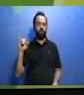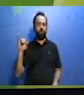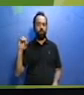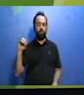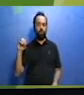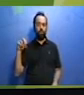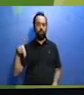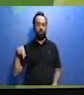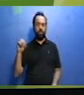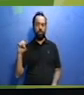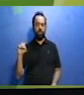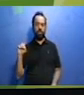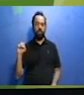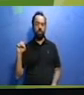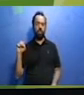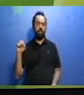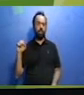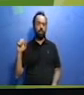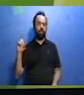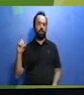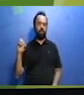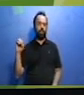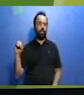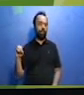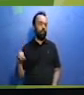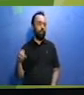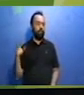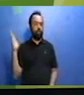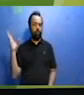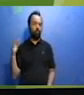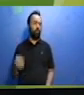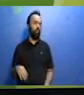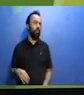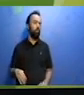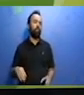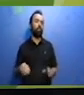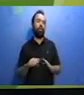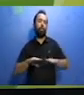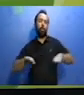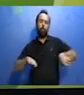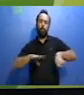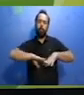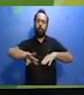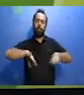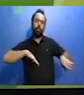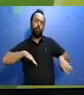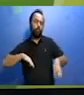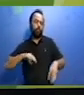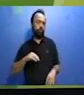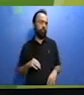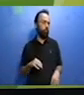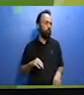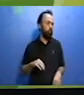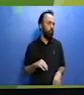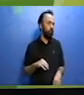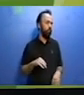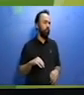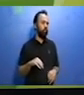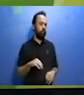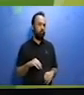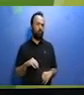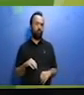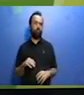destilação. Nesse processo, o petróleo é separado em grupos, umas misturas. No caso, elas